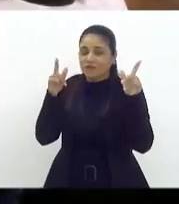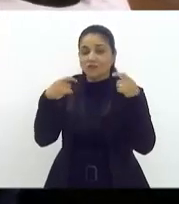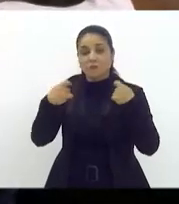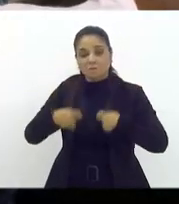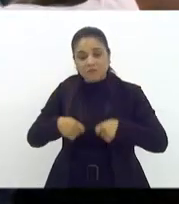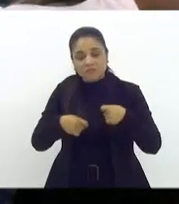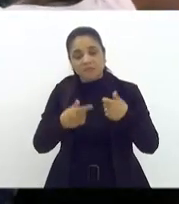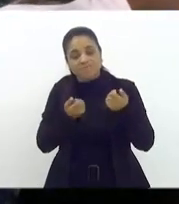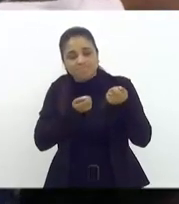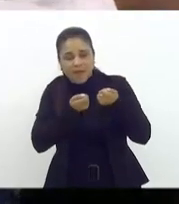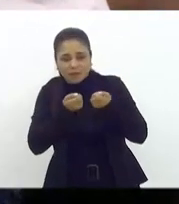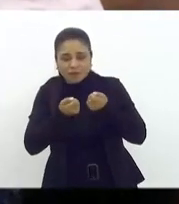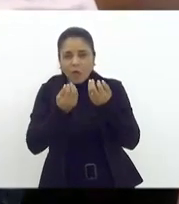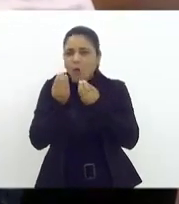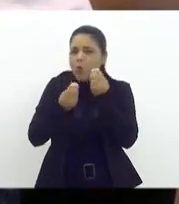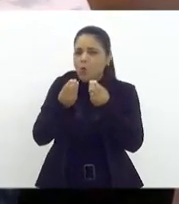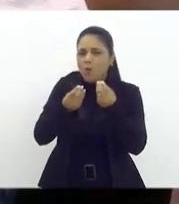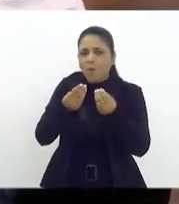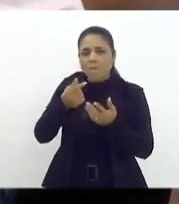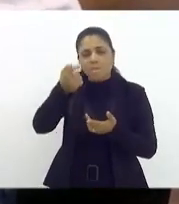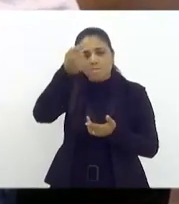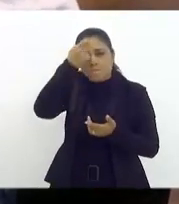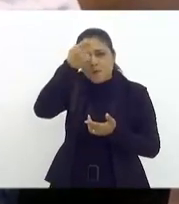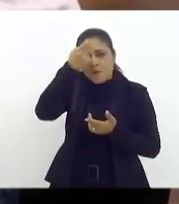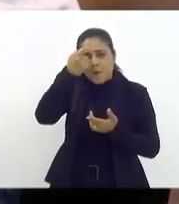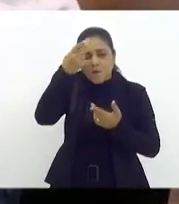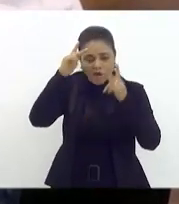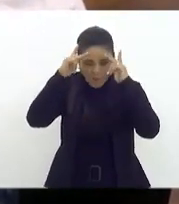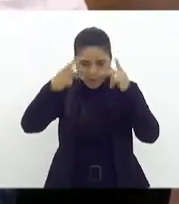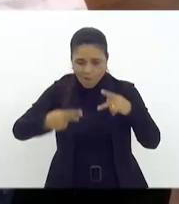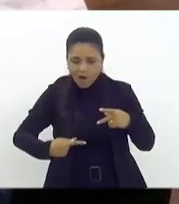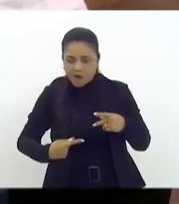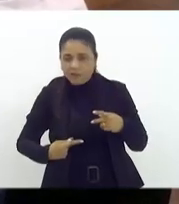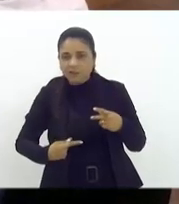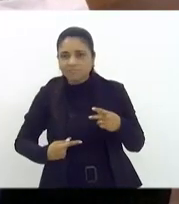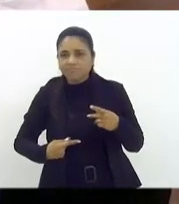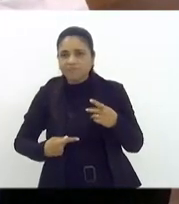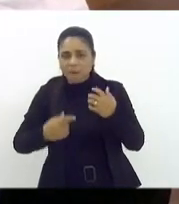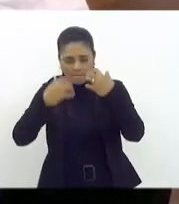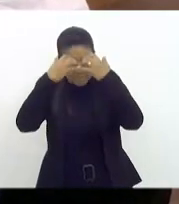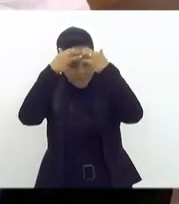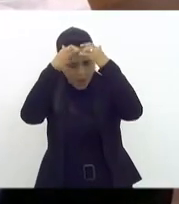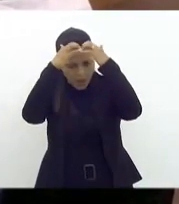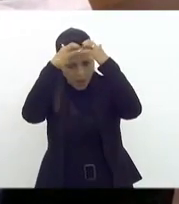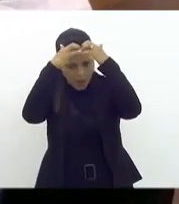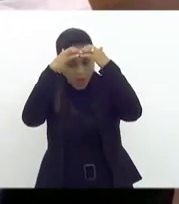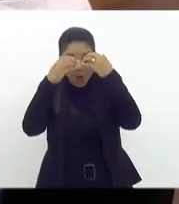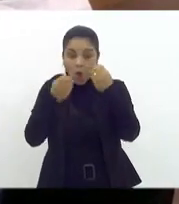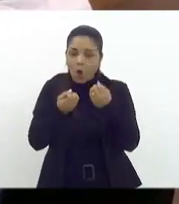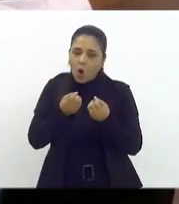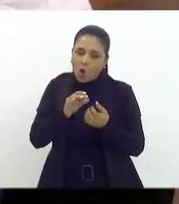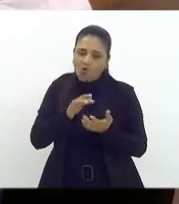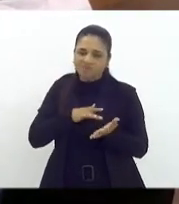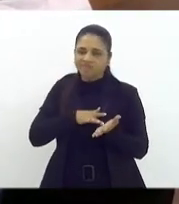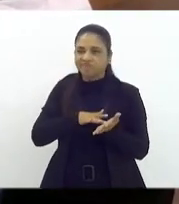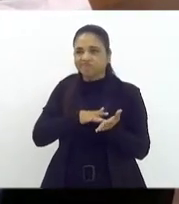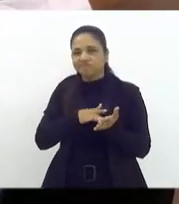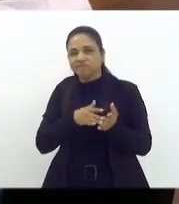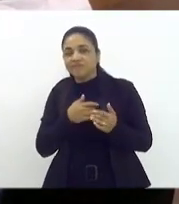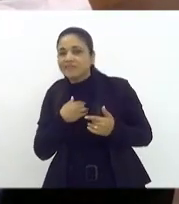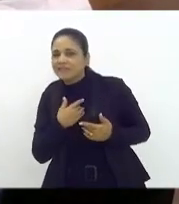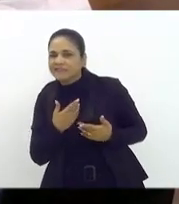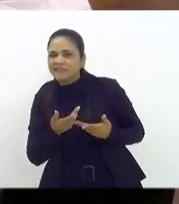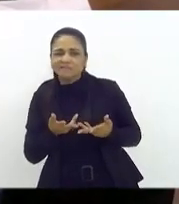a memória humana Como funciona o cérebro humano ou nós vamos ficar fazendo fase de conta que é o que normalmente acontece